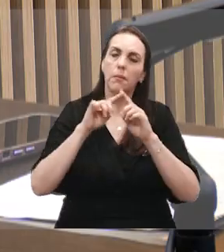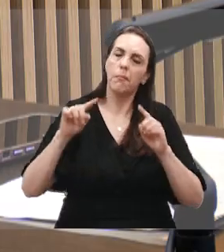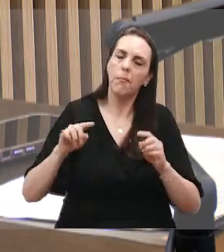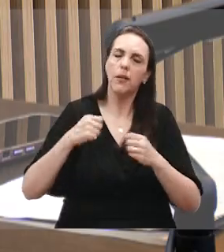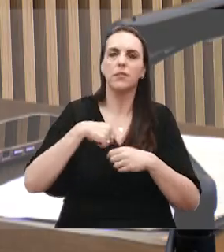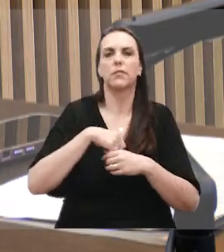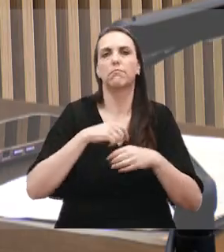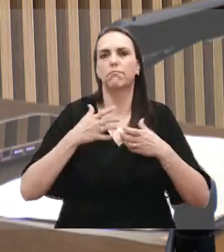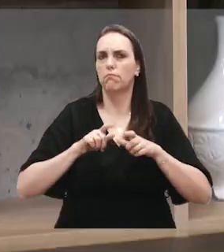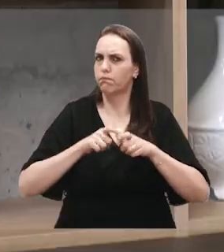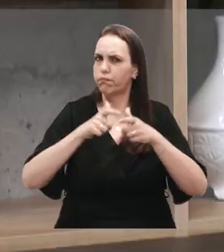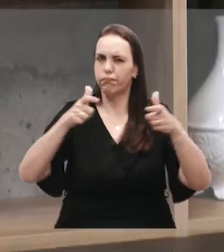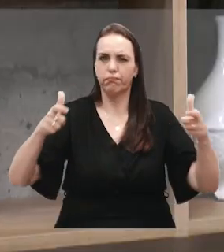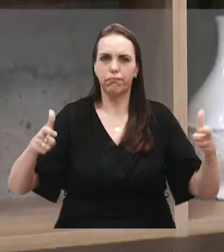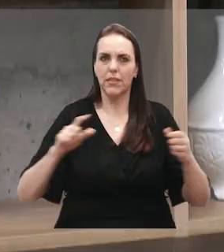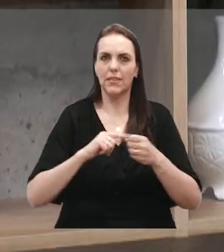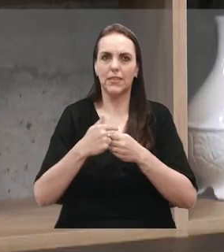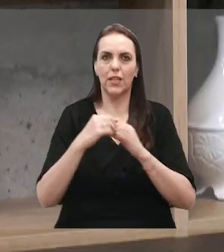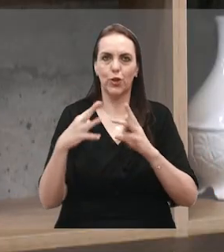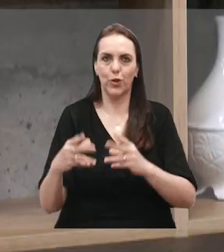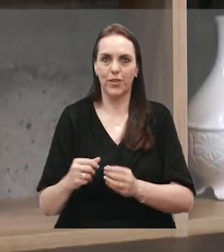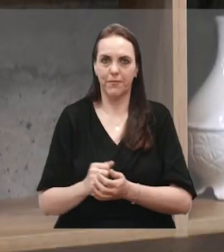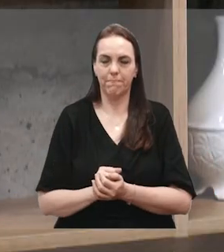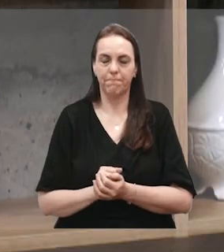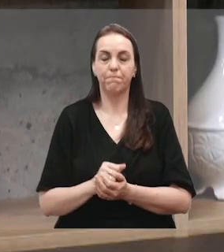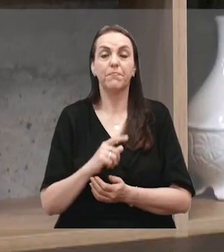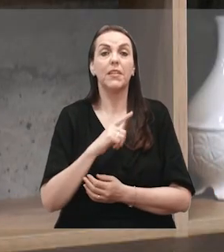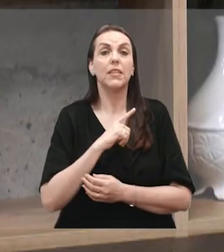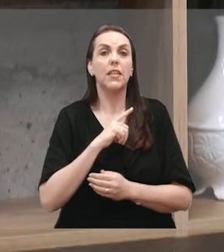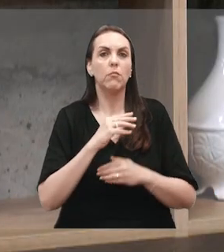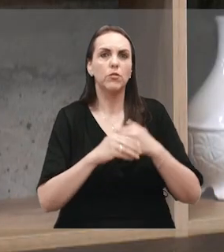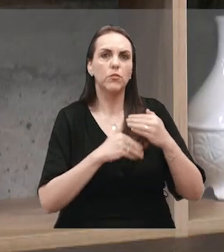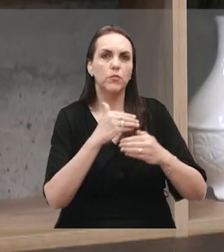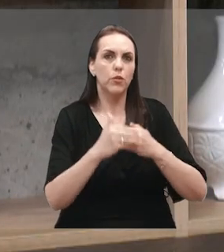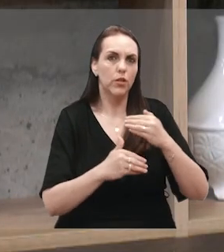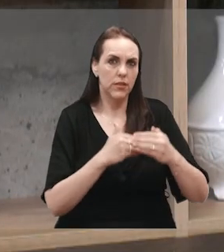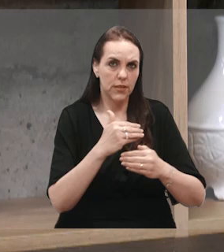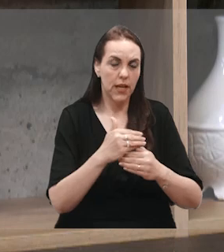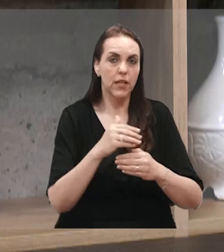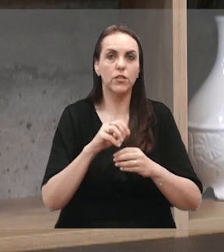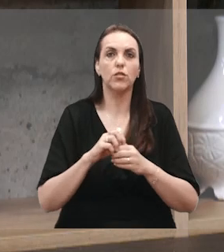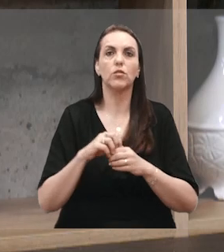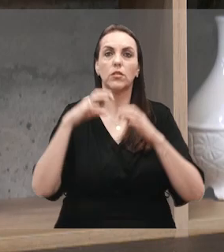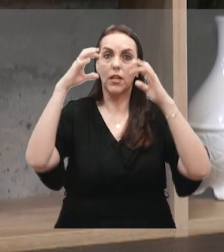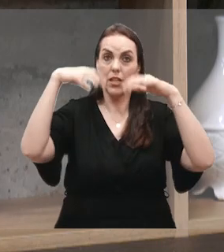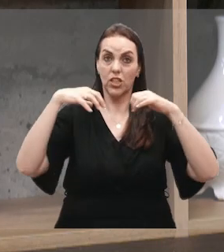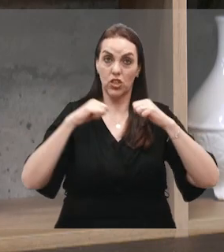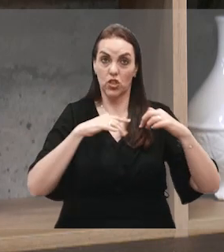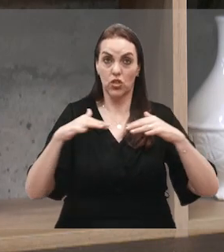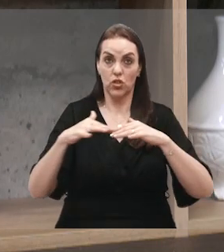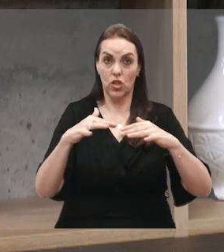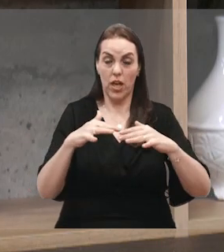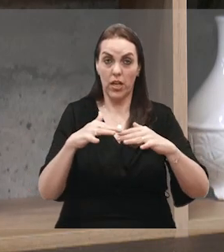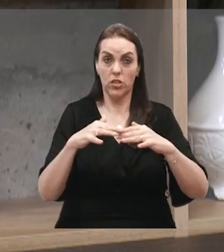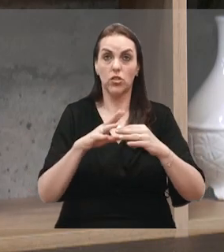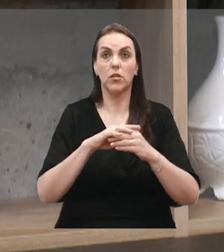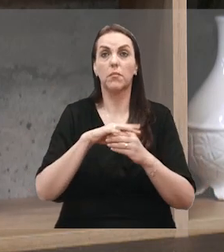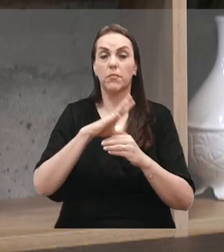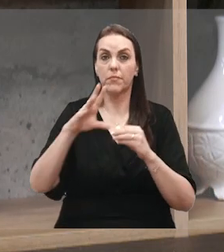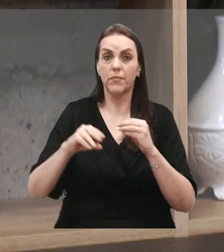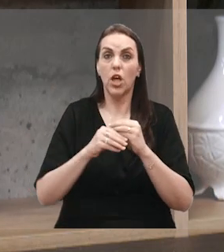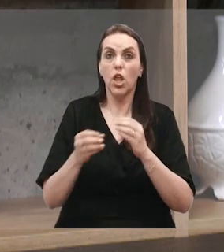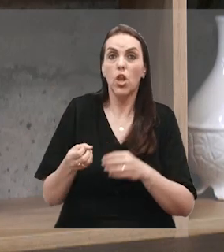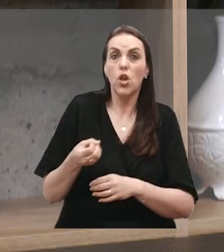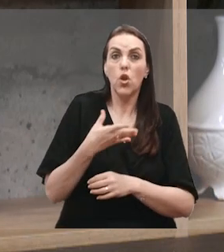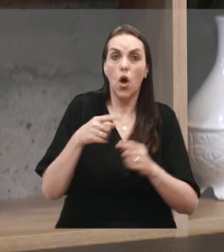para a cidade toda. Nós temos um processo de interlocução, pegando as enchentes, da implantação de novos piscinões,